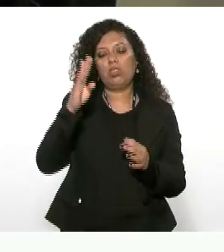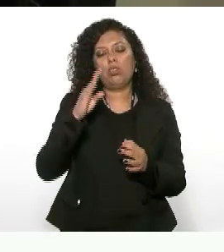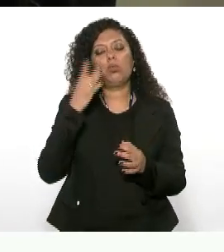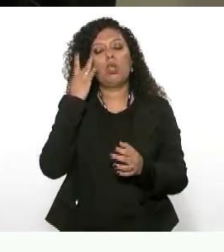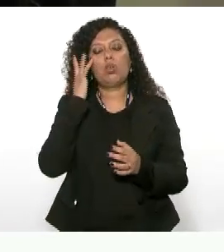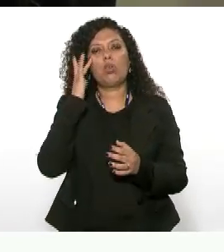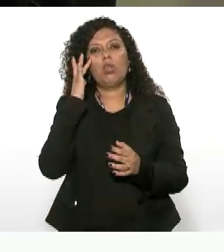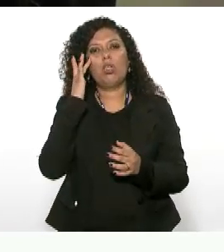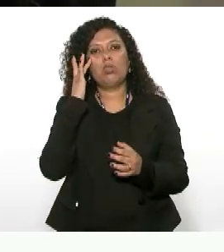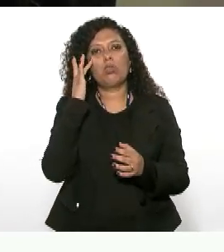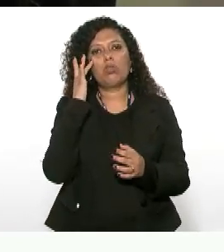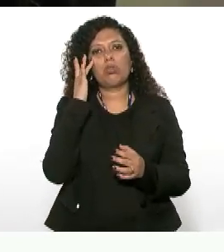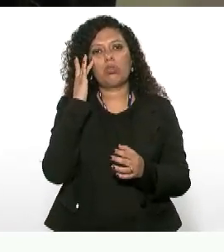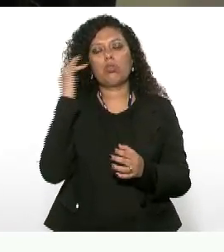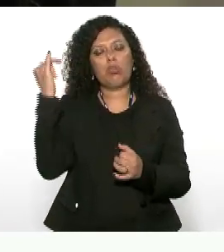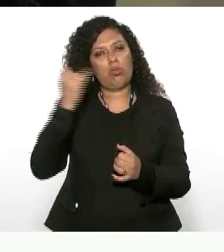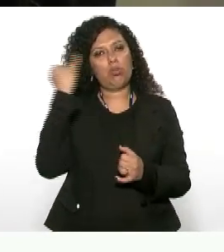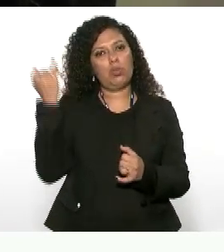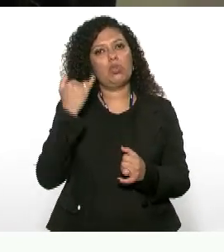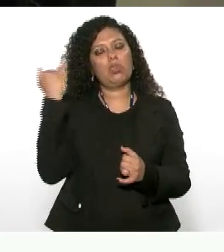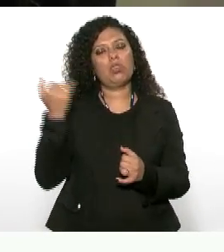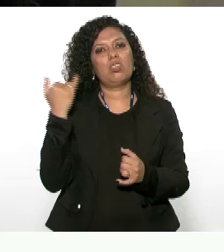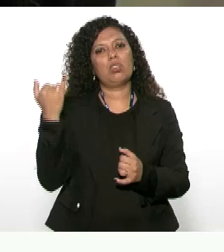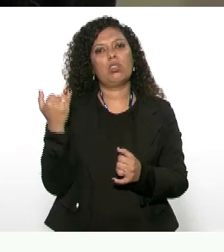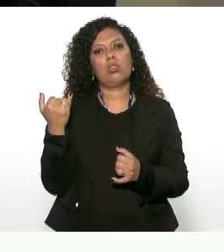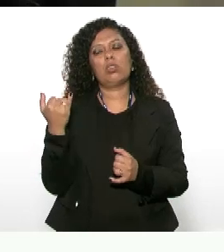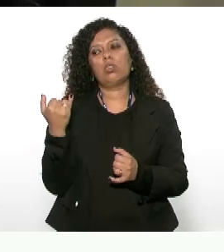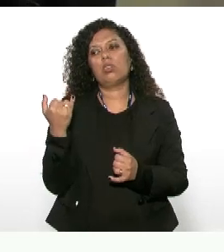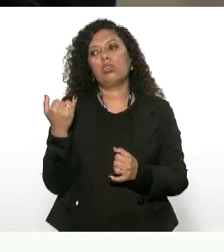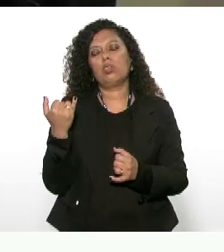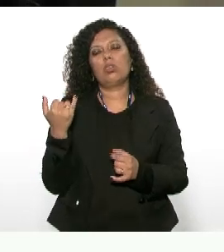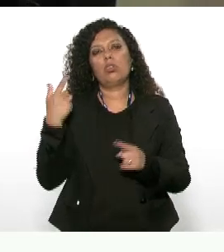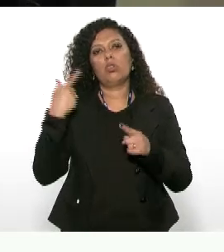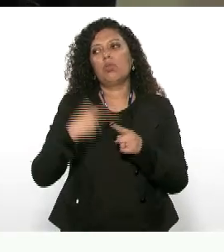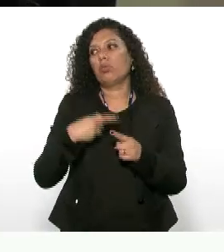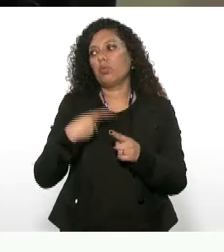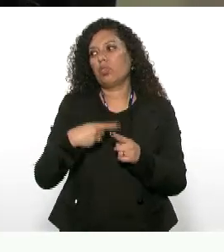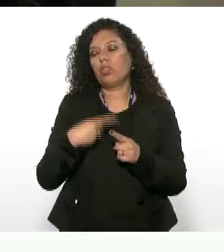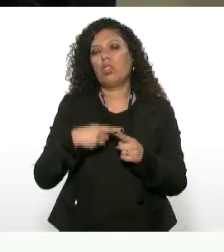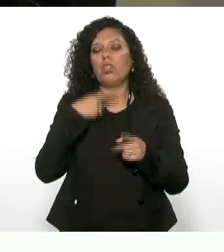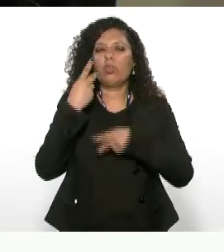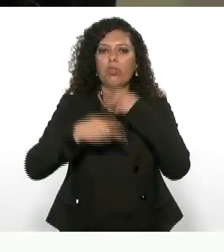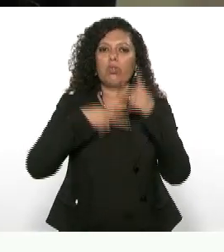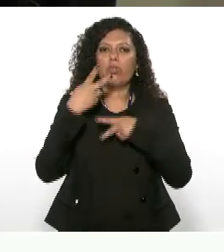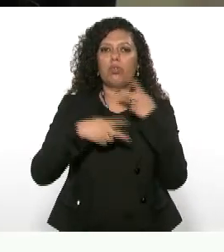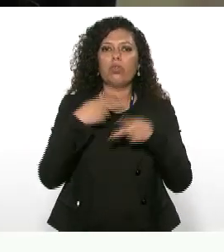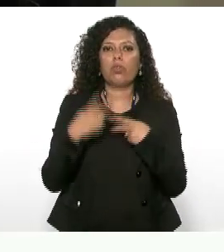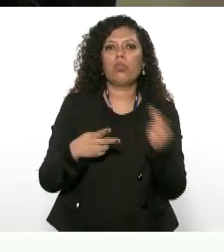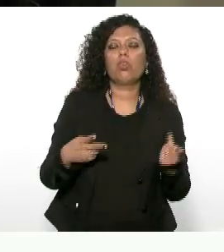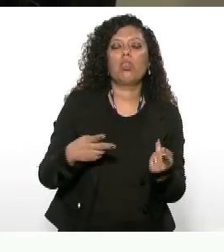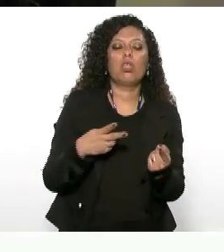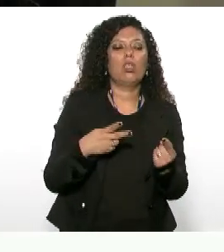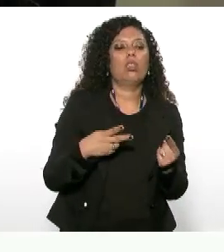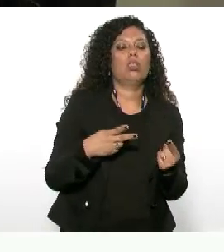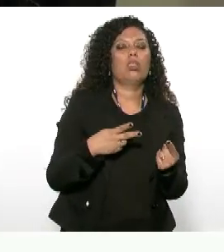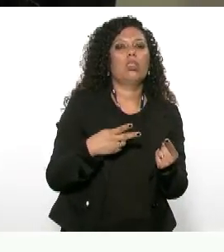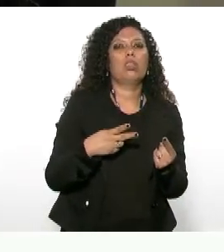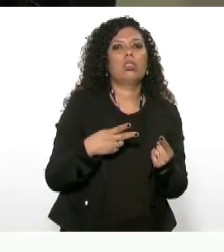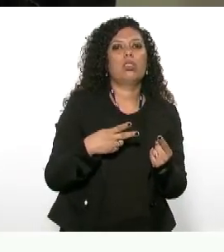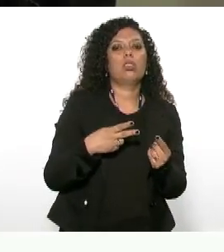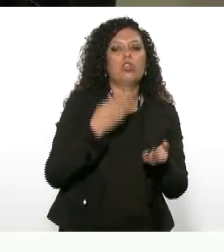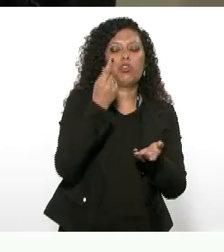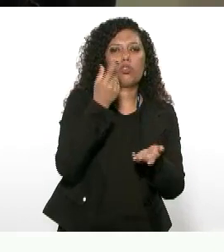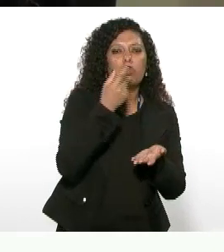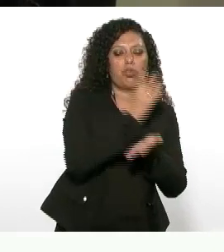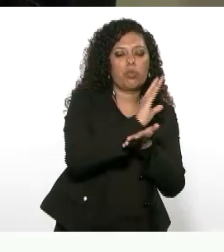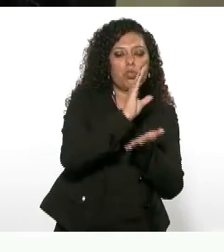né, ser importante, até porque é uma questão que vai tratar de repasse do fundo,